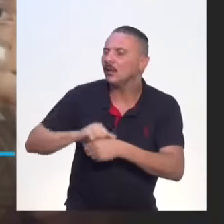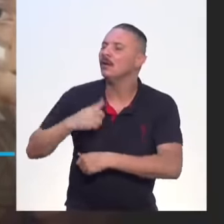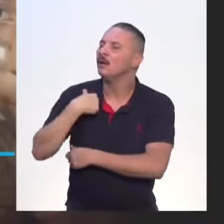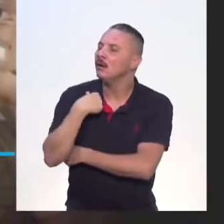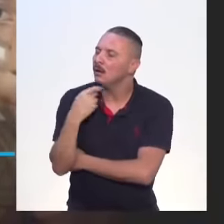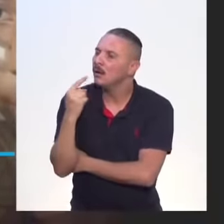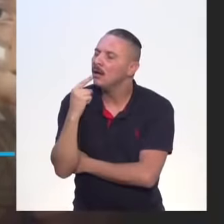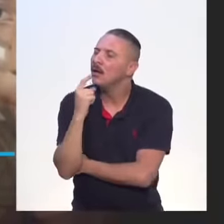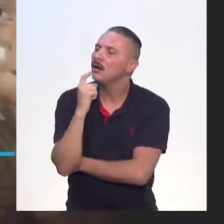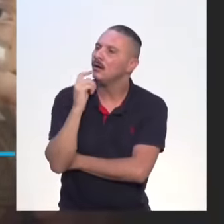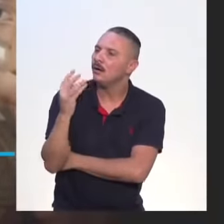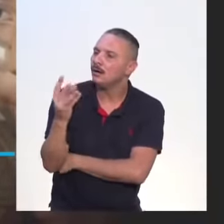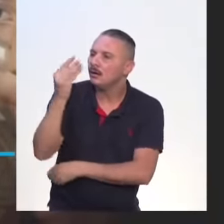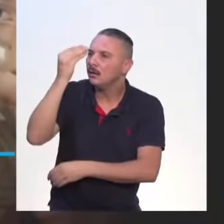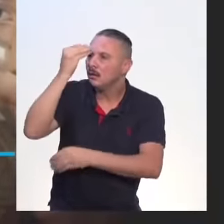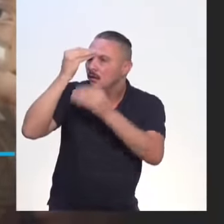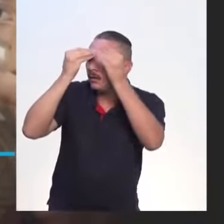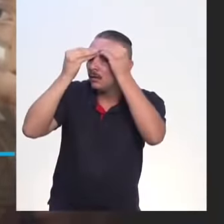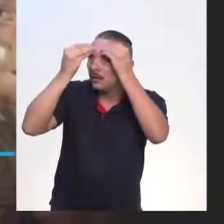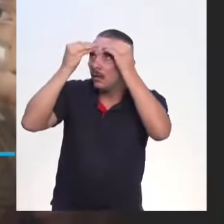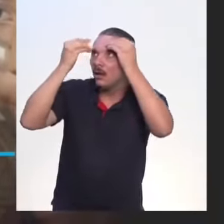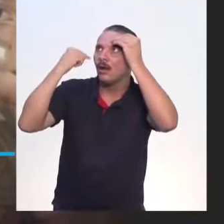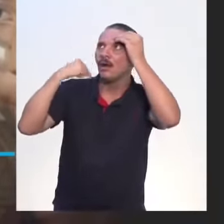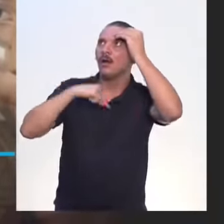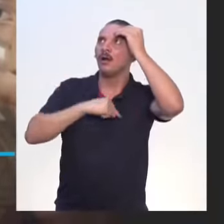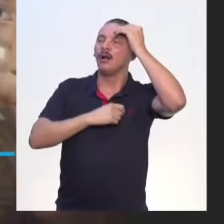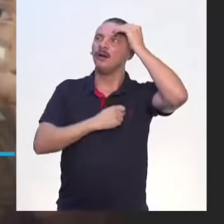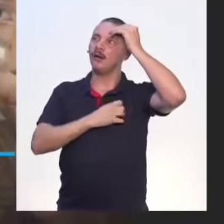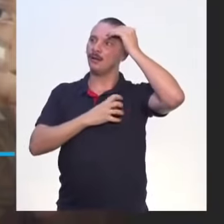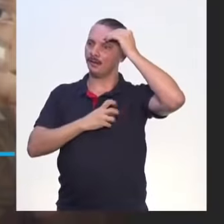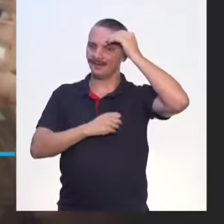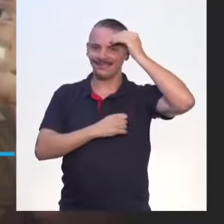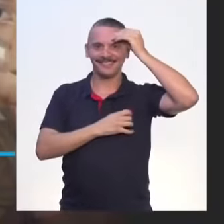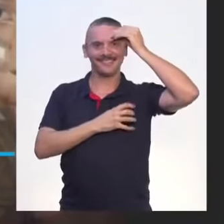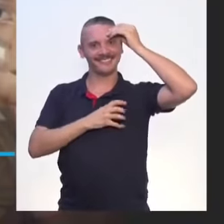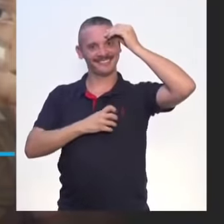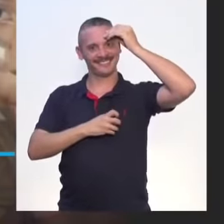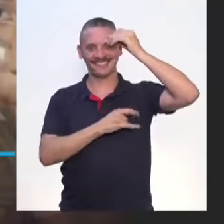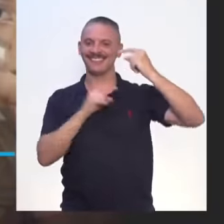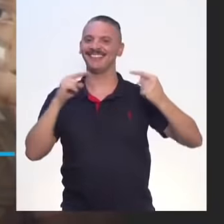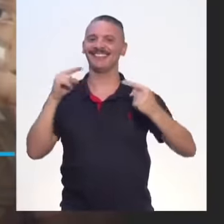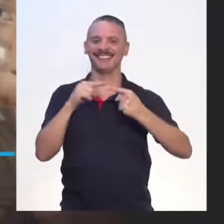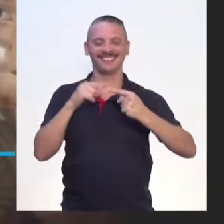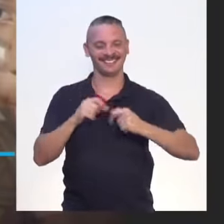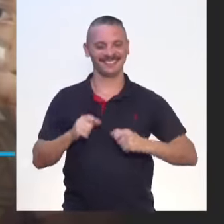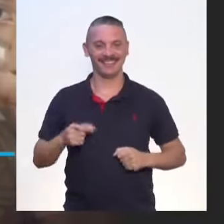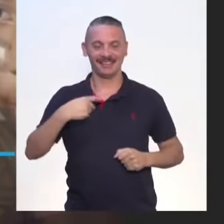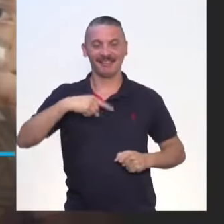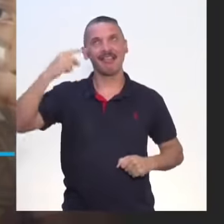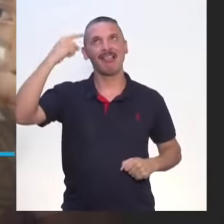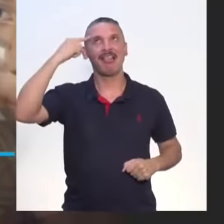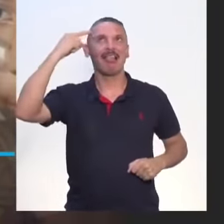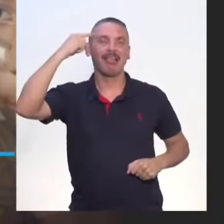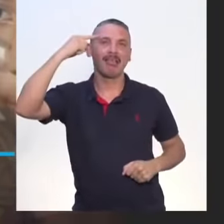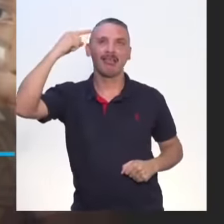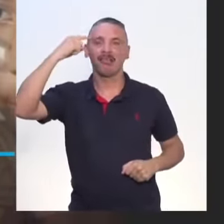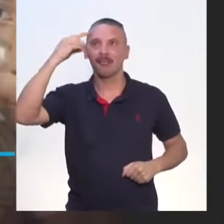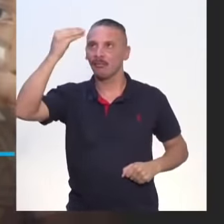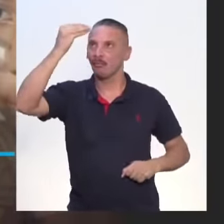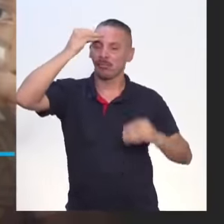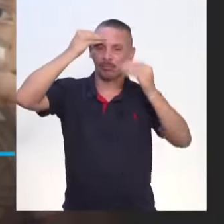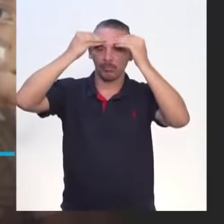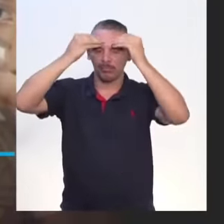cair e vir morar dentro da gente. Aí as histórias fazem sentido. Se a gente deixar só aqui, a gente vai achar que elas são